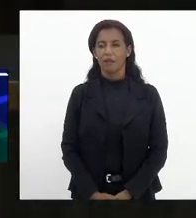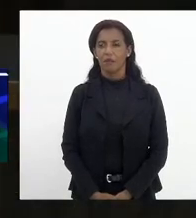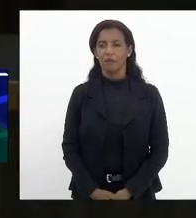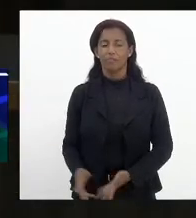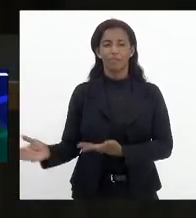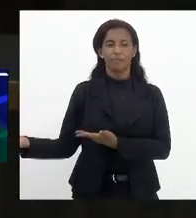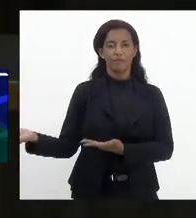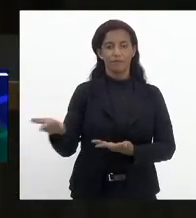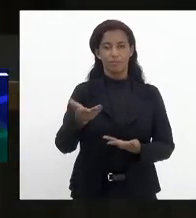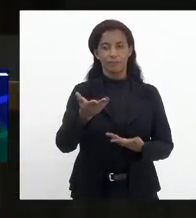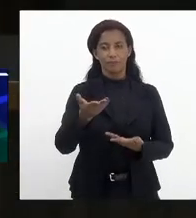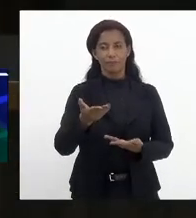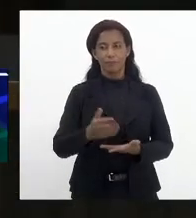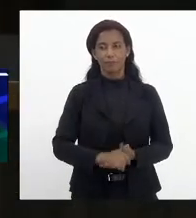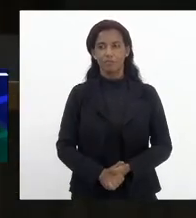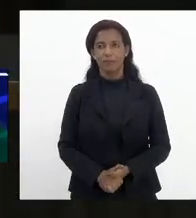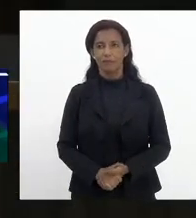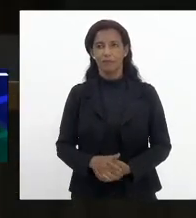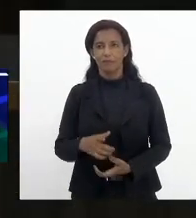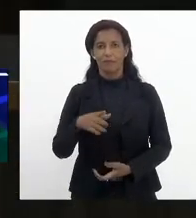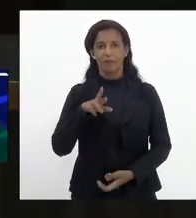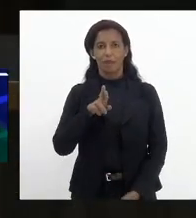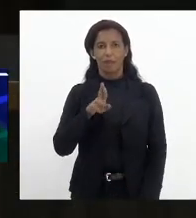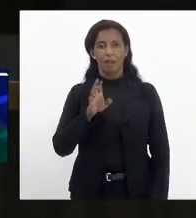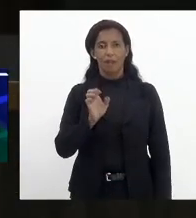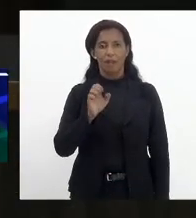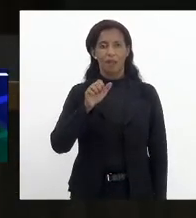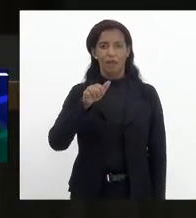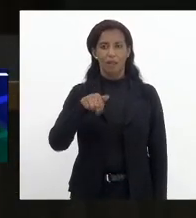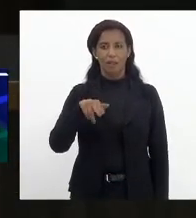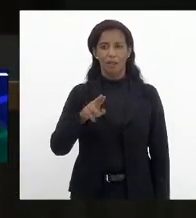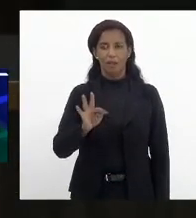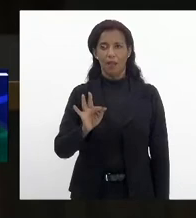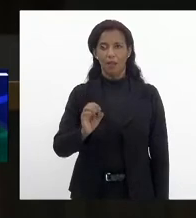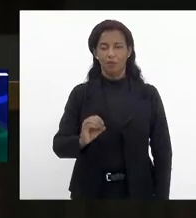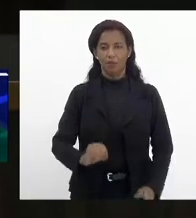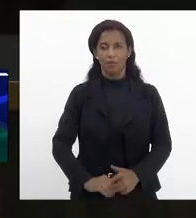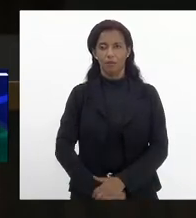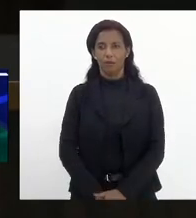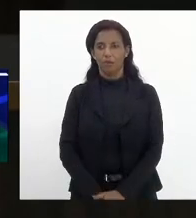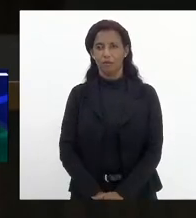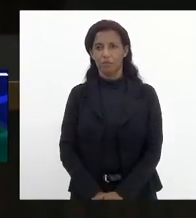Próximo orador inscrito é o nobre deputado Renato Zacca.